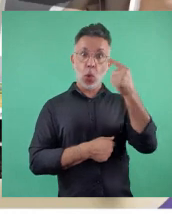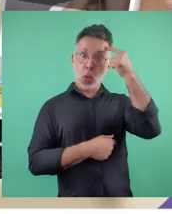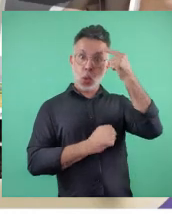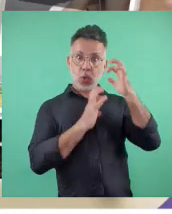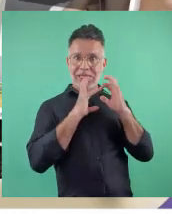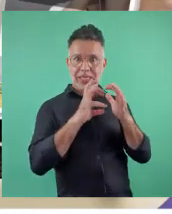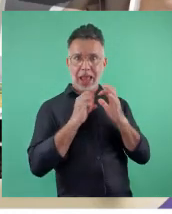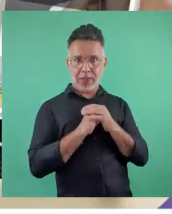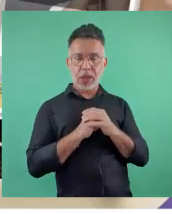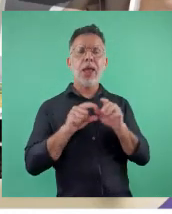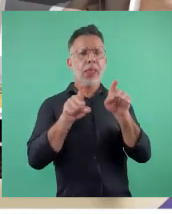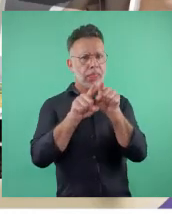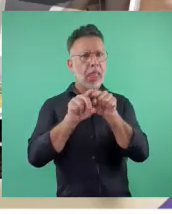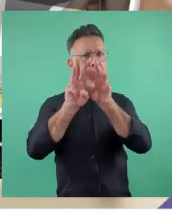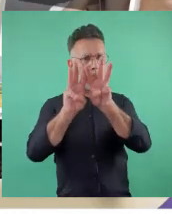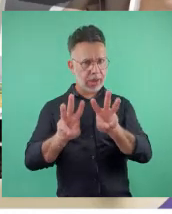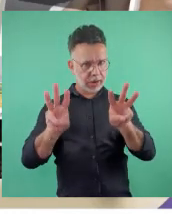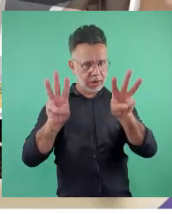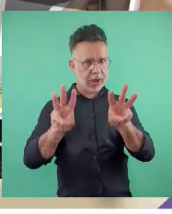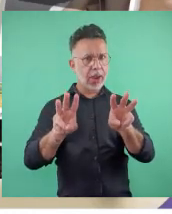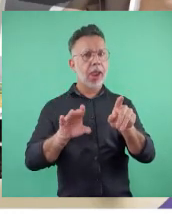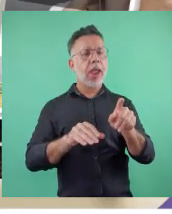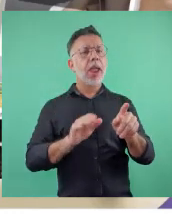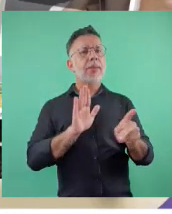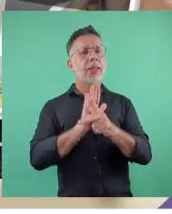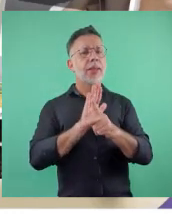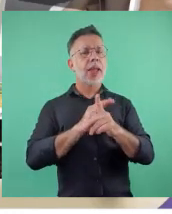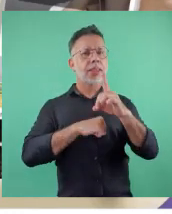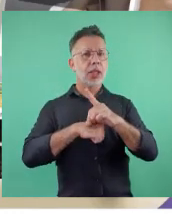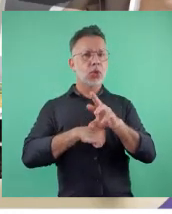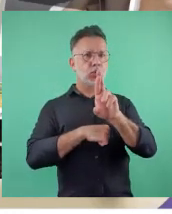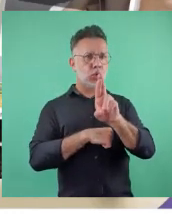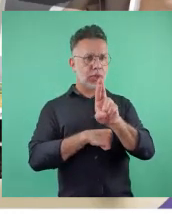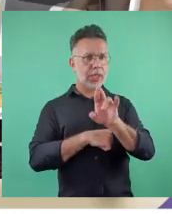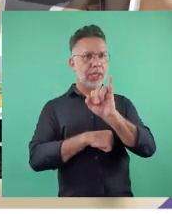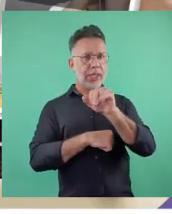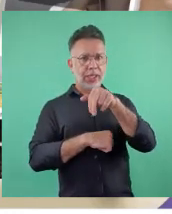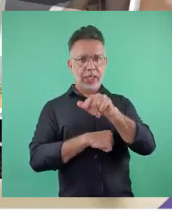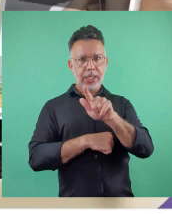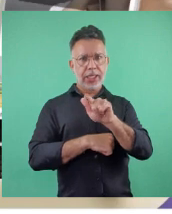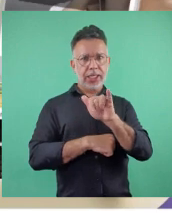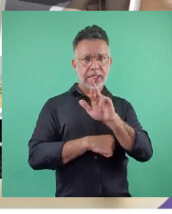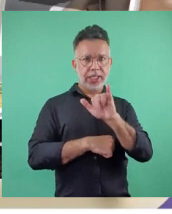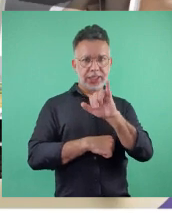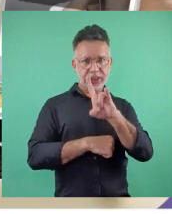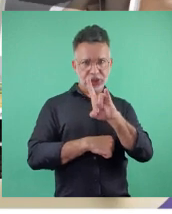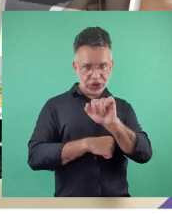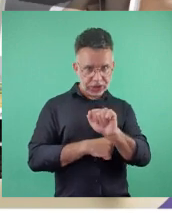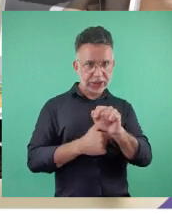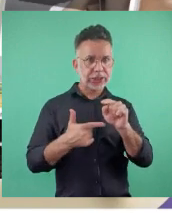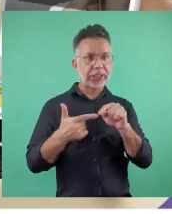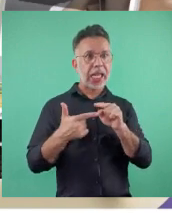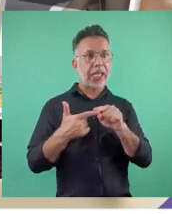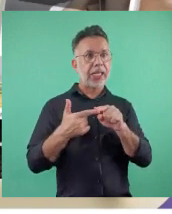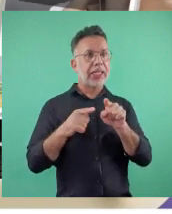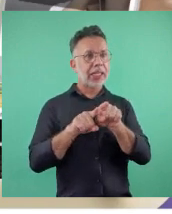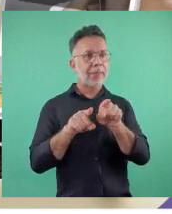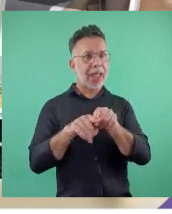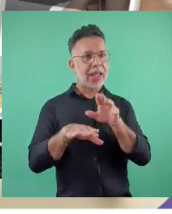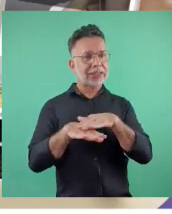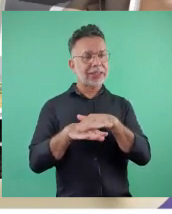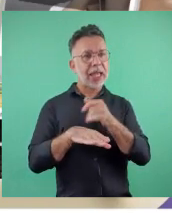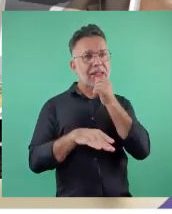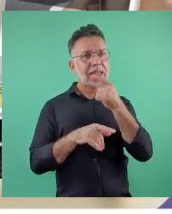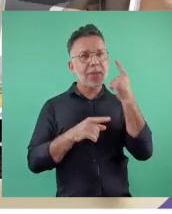uma plataforma, um website, que é da doutora Ingrid Gilloff e da doutora Diana